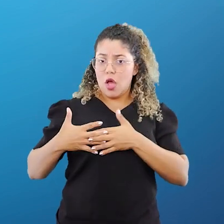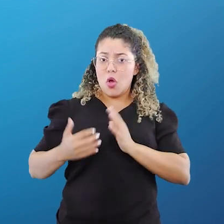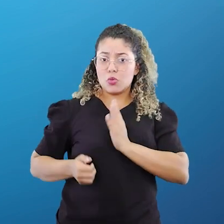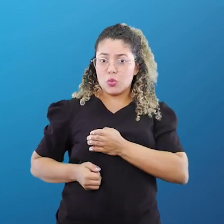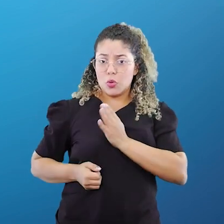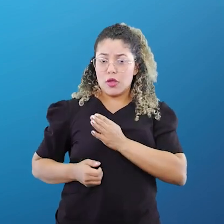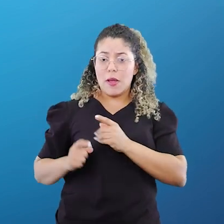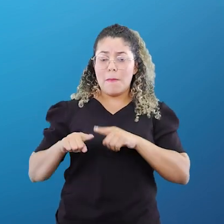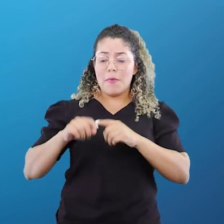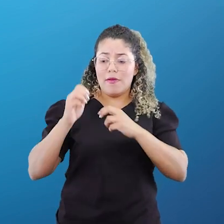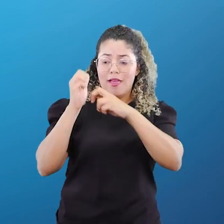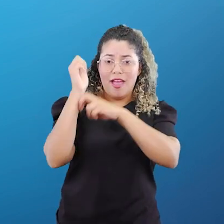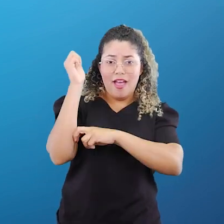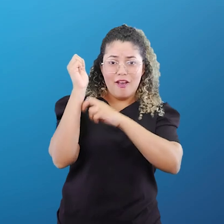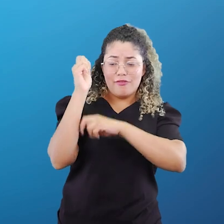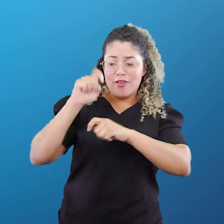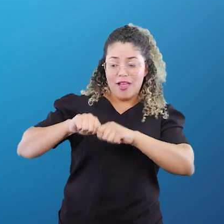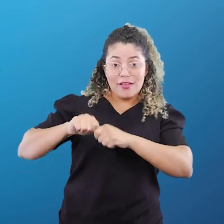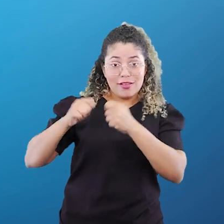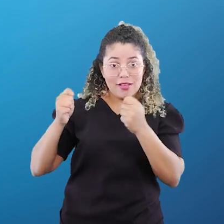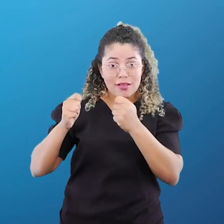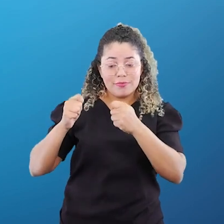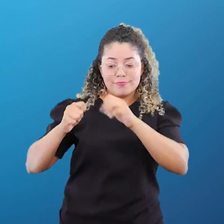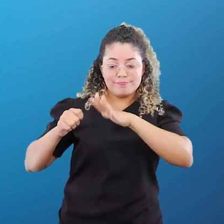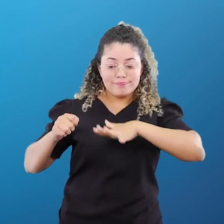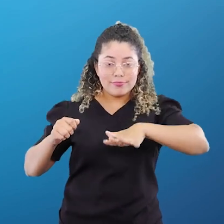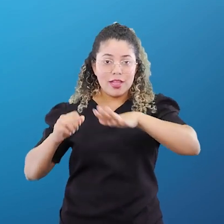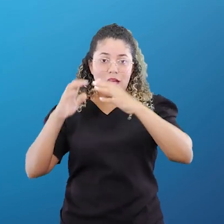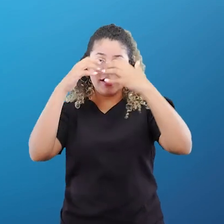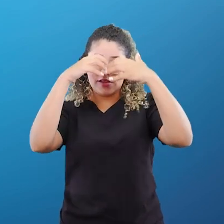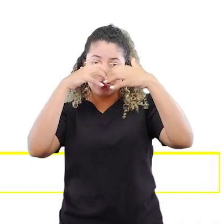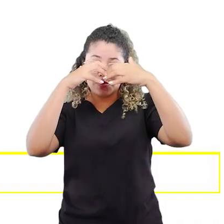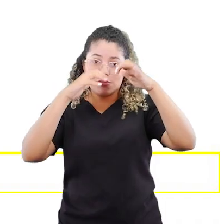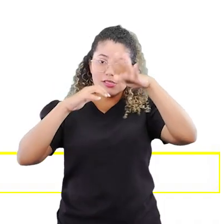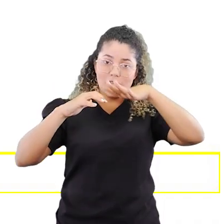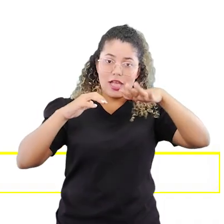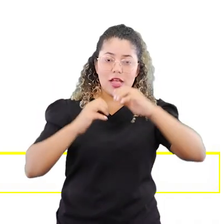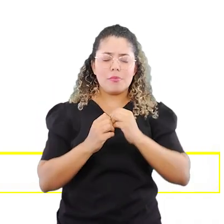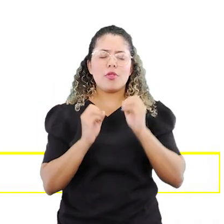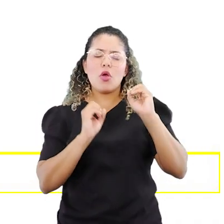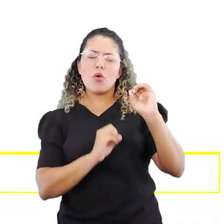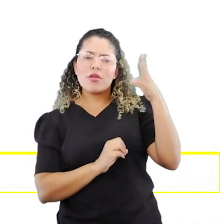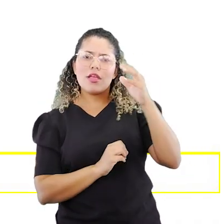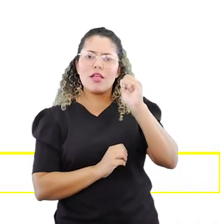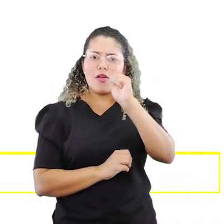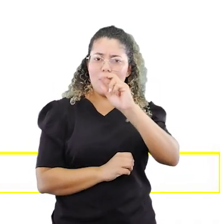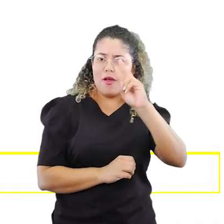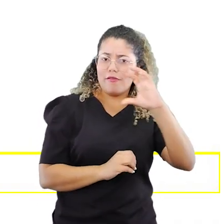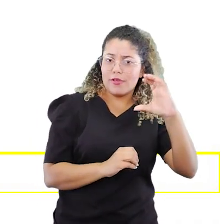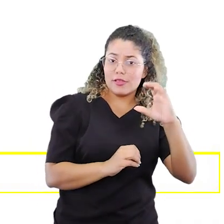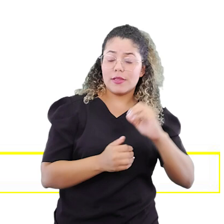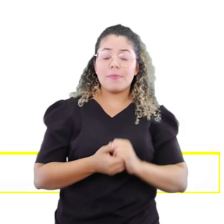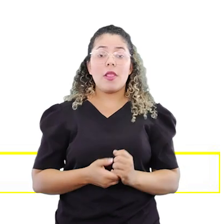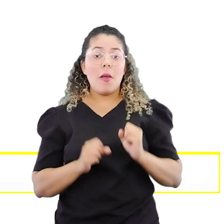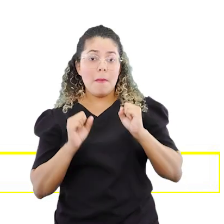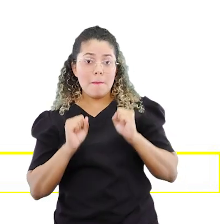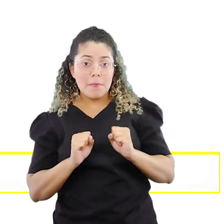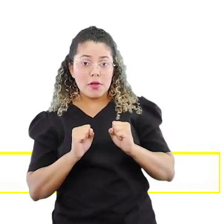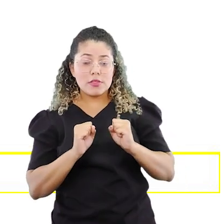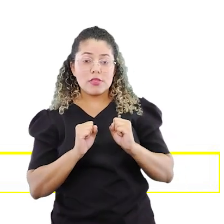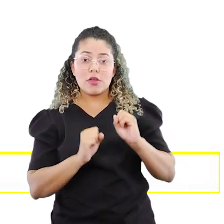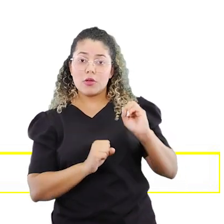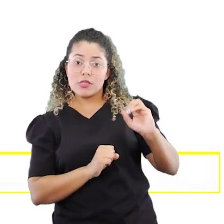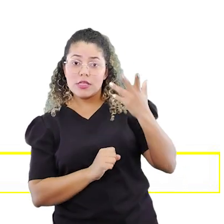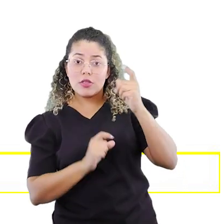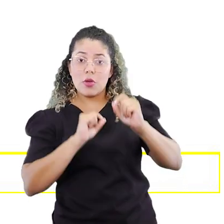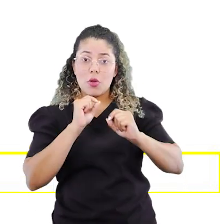rompimento ou obstrução das artérias presentes nessa região. O acidente vascular cerebral, AVC, pode ser isquêmico,